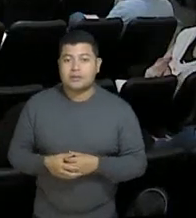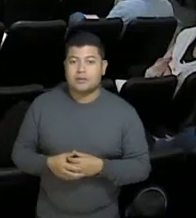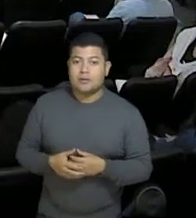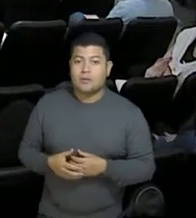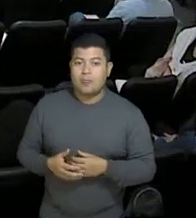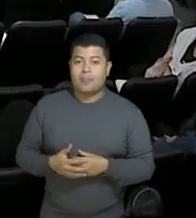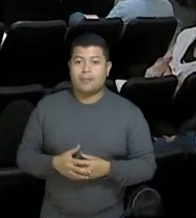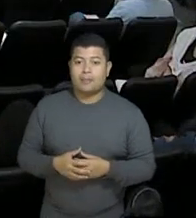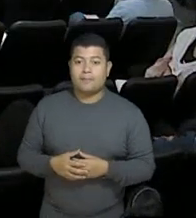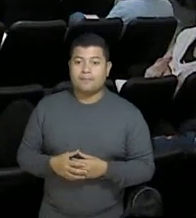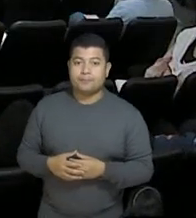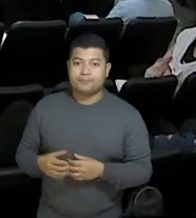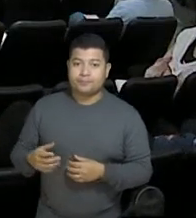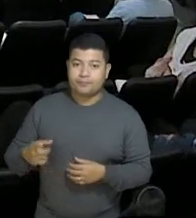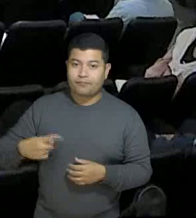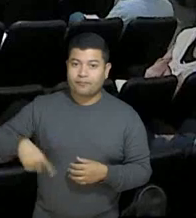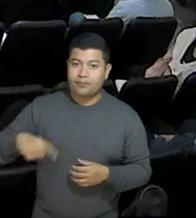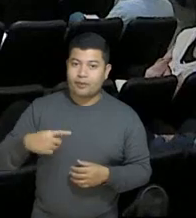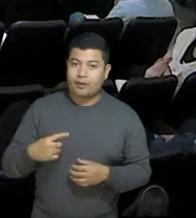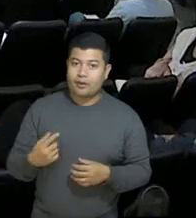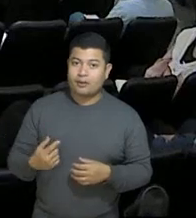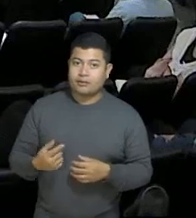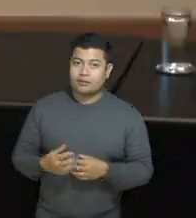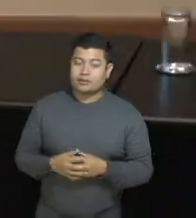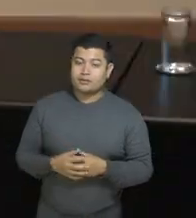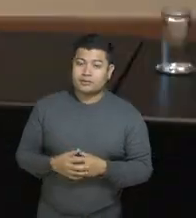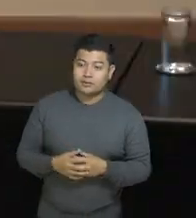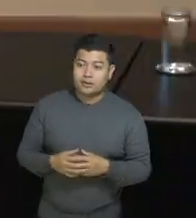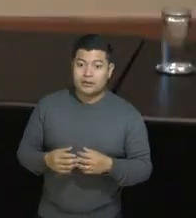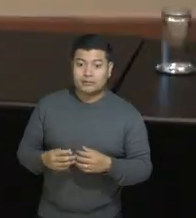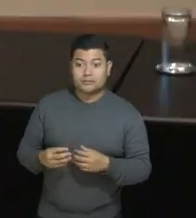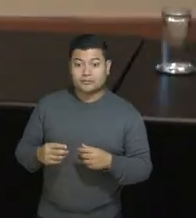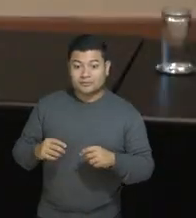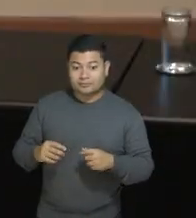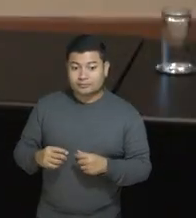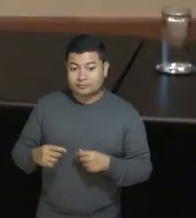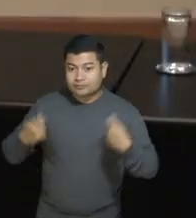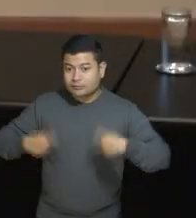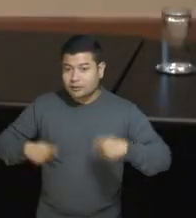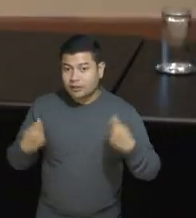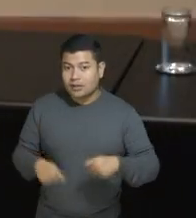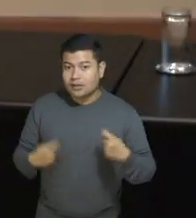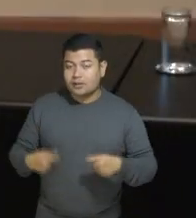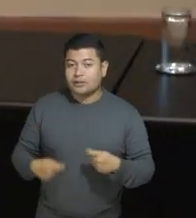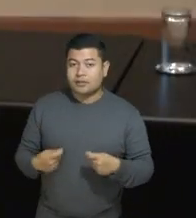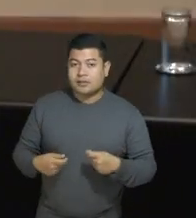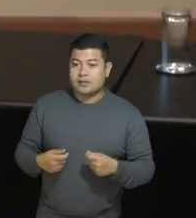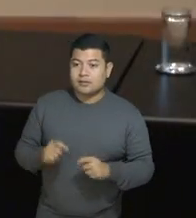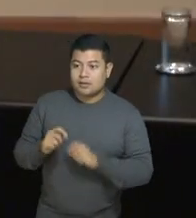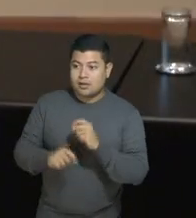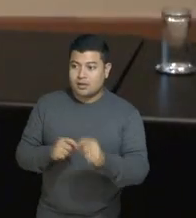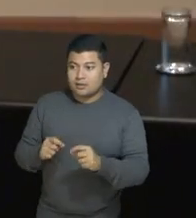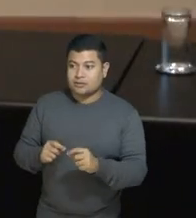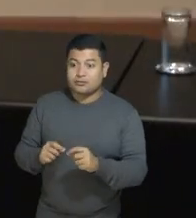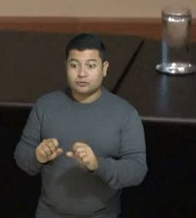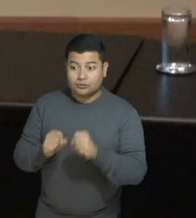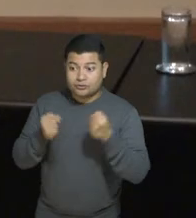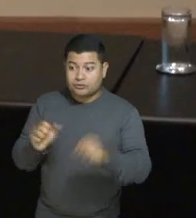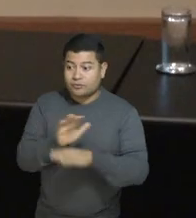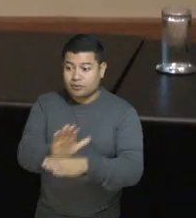a gente vai precisar depender de um esforço muito maior para essas crianças. E aí é